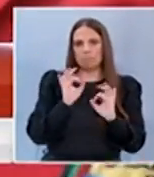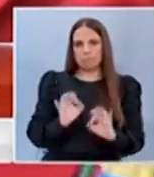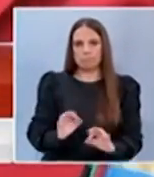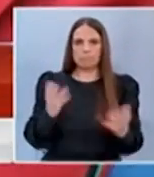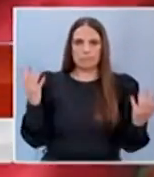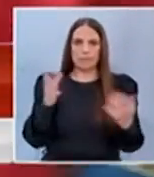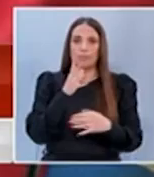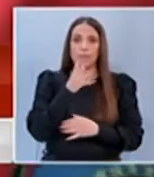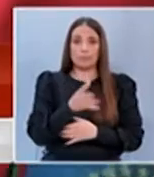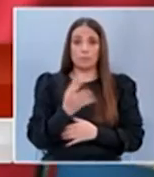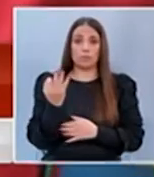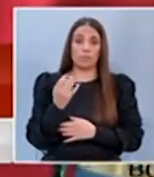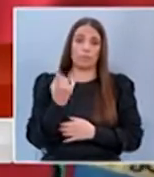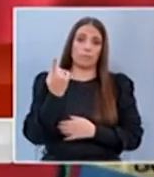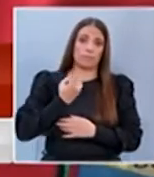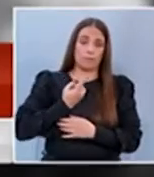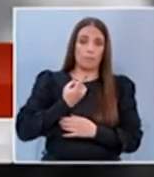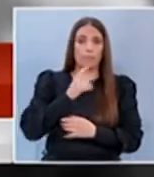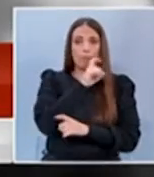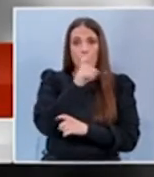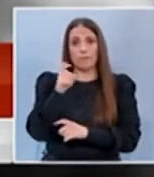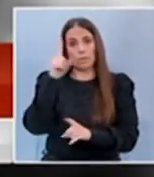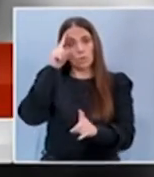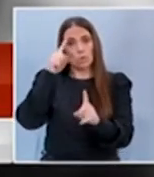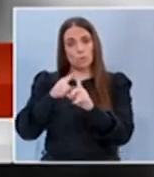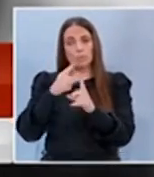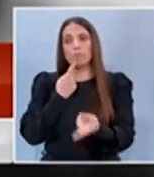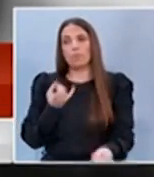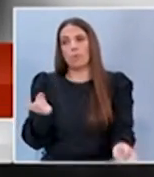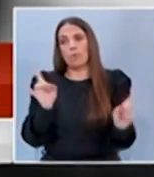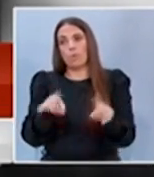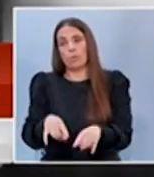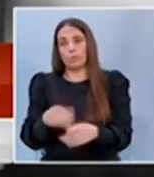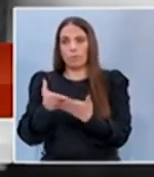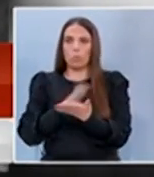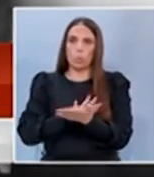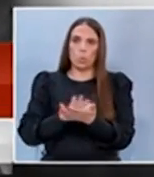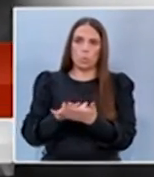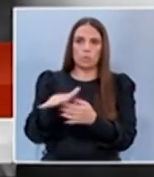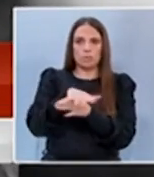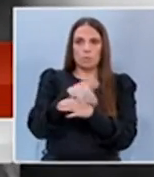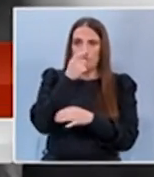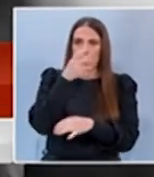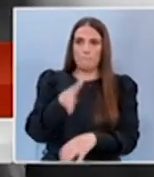e considera que deve servir de alerta para que nunca mais se repita uma situação semelhante.